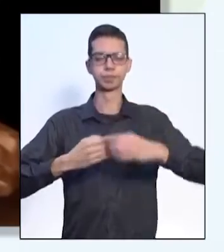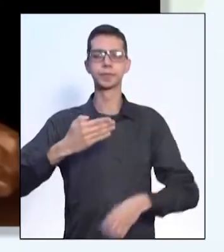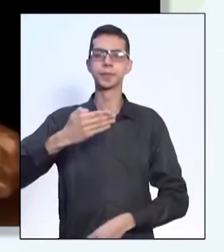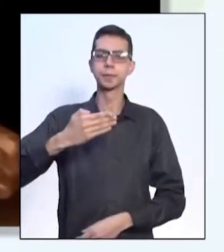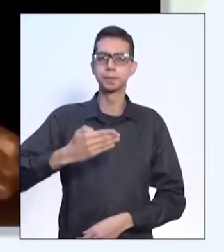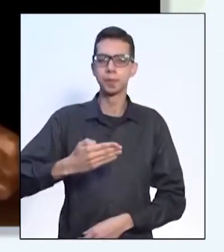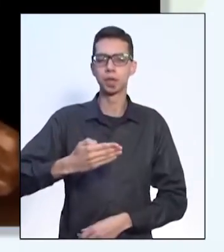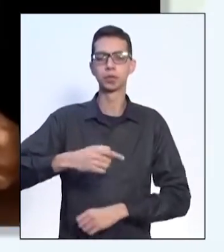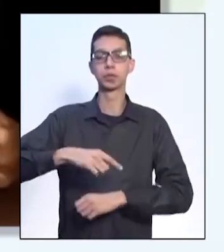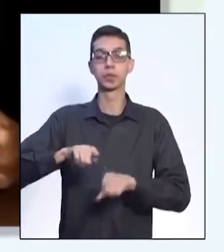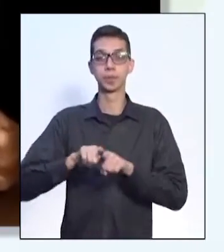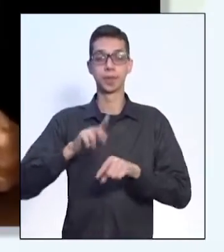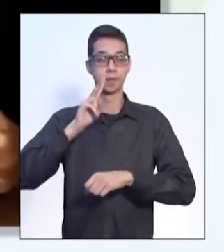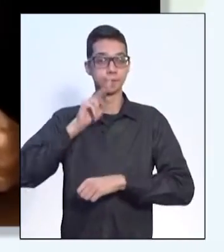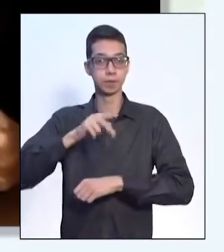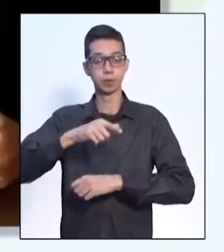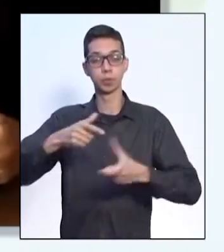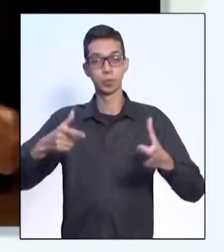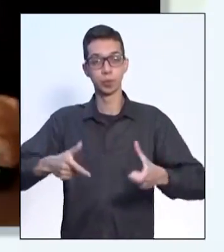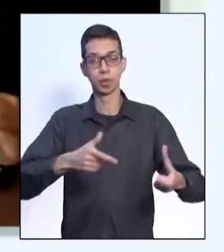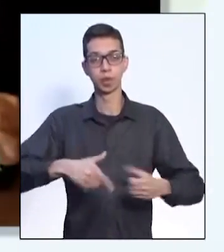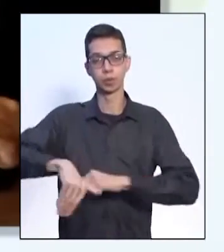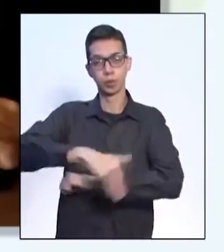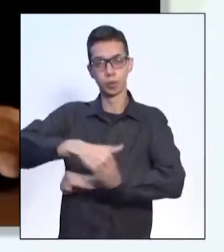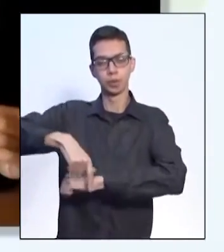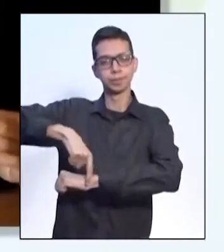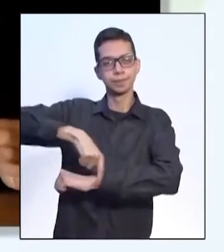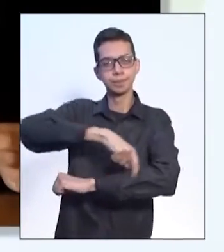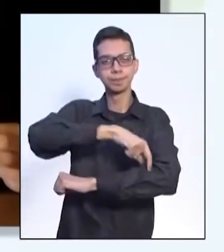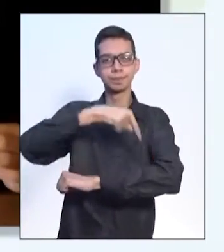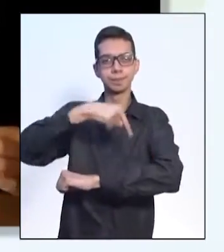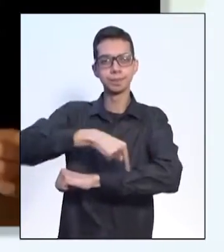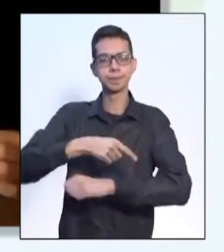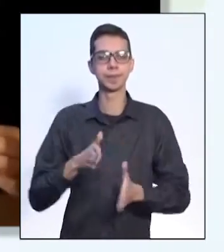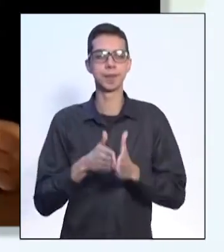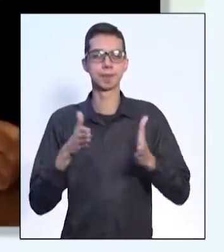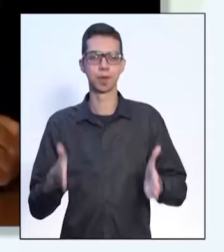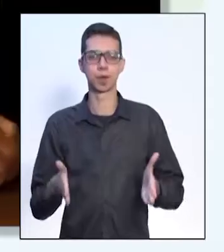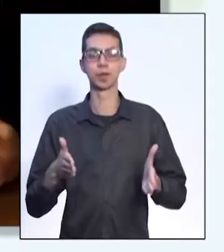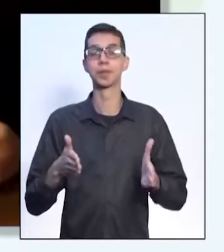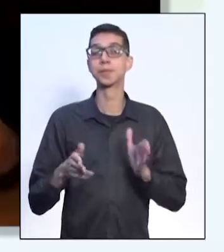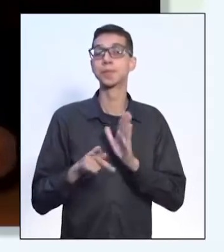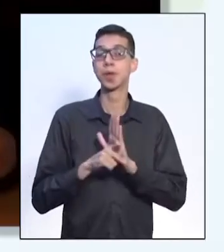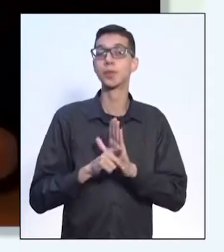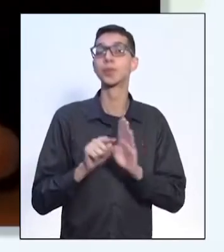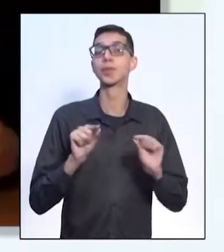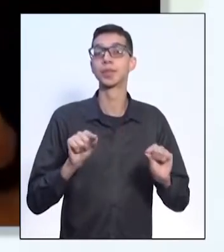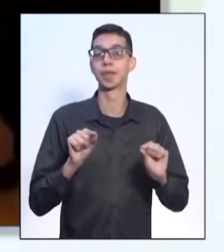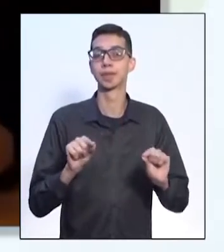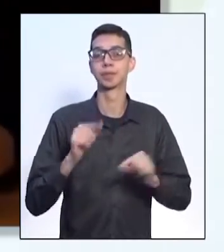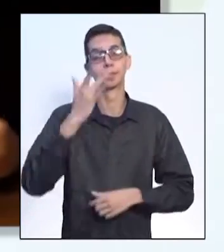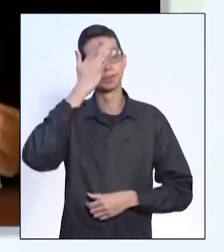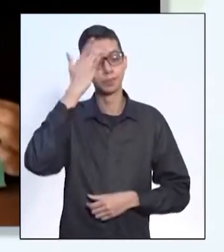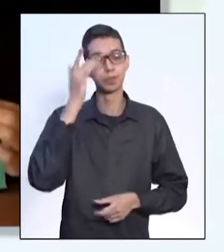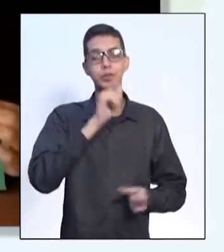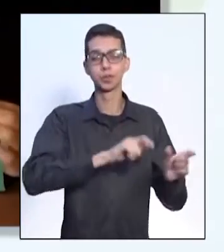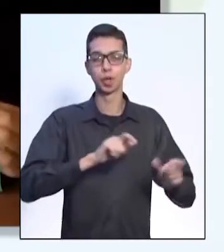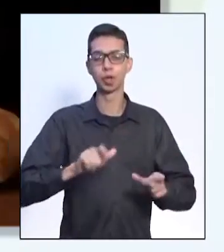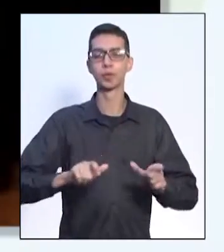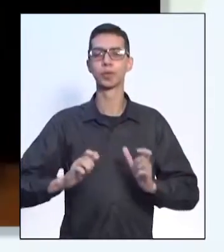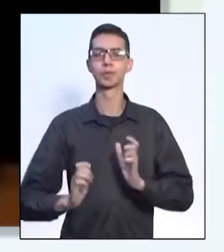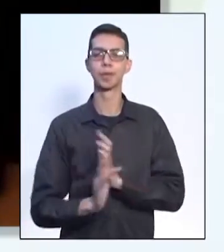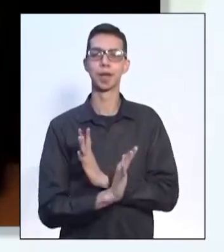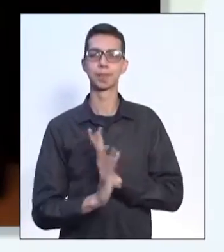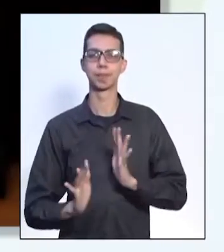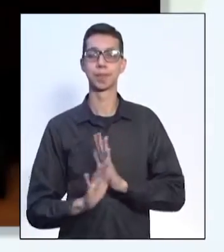passagem, calçadões mais voltados para os pedestres. Mas isso é o que eu gostaria de ver da minha janela hackeada.